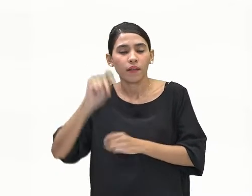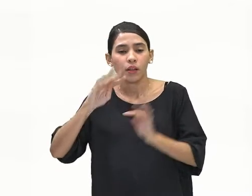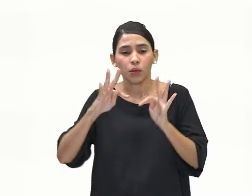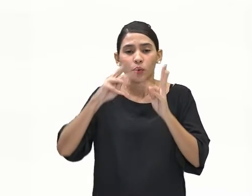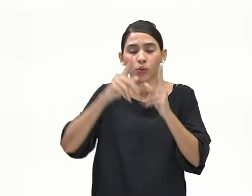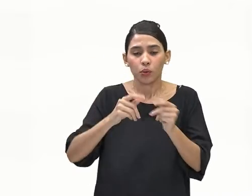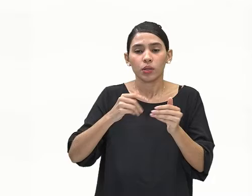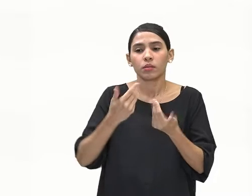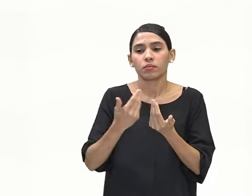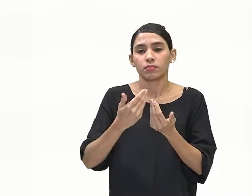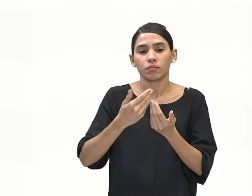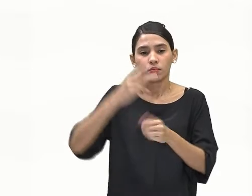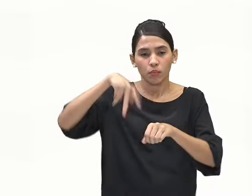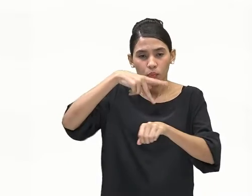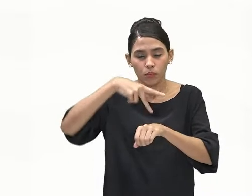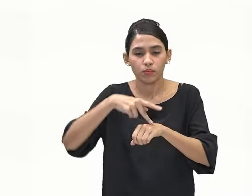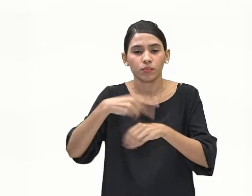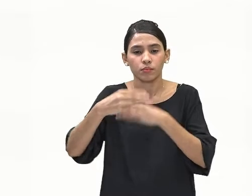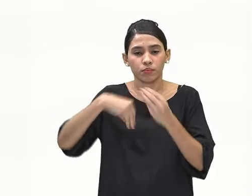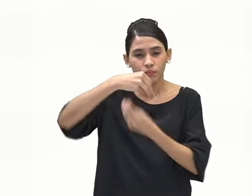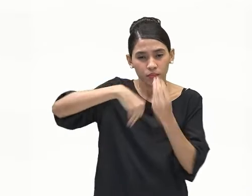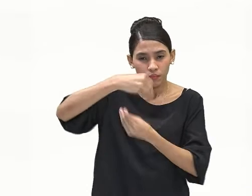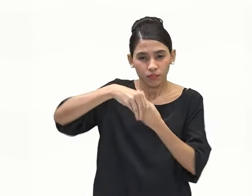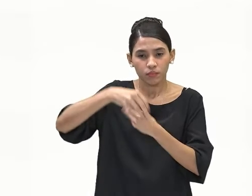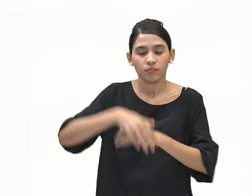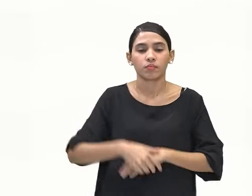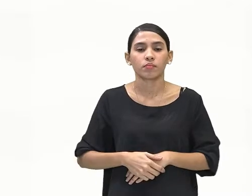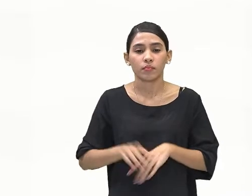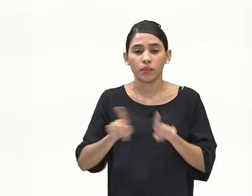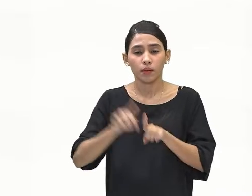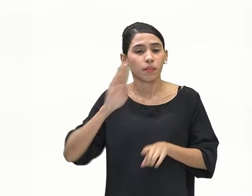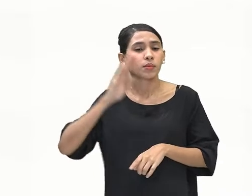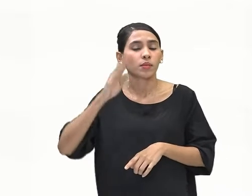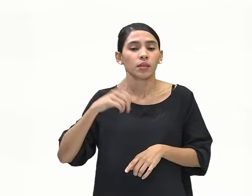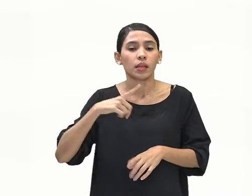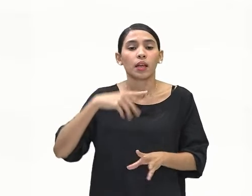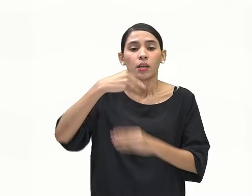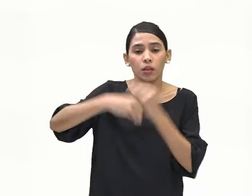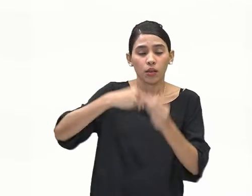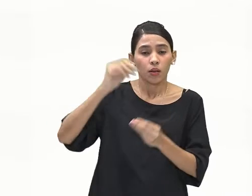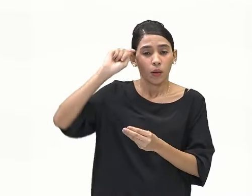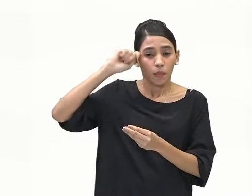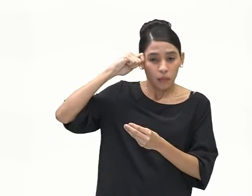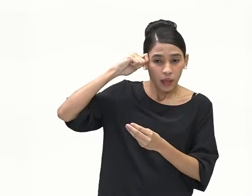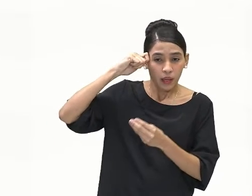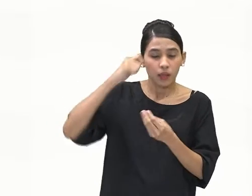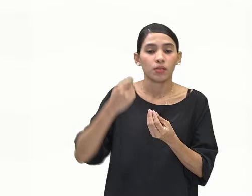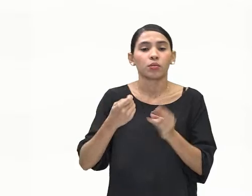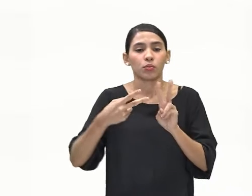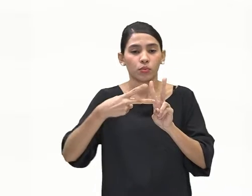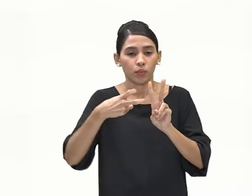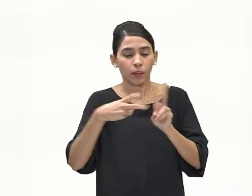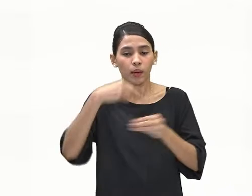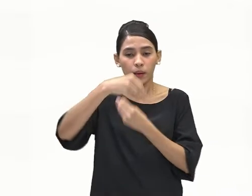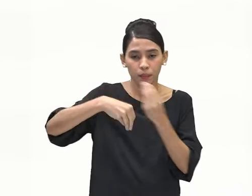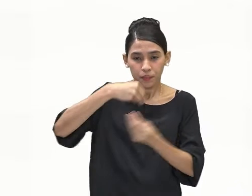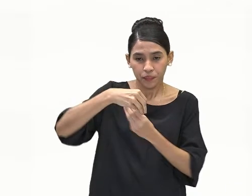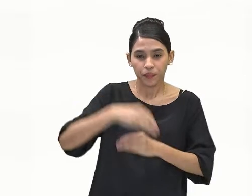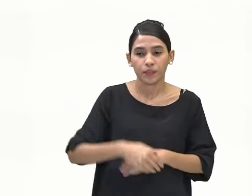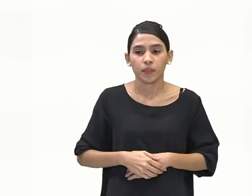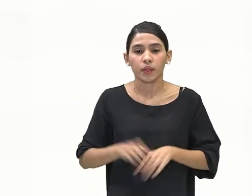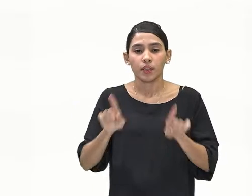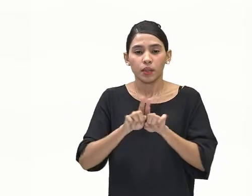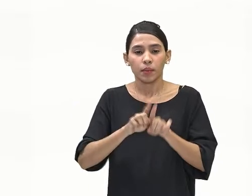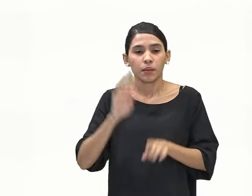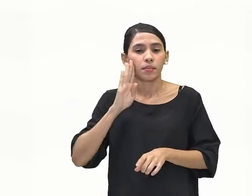população começou a se miscigenar. Inclusive, né, a gente vai ter a mistura do preto com o indígena. E aí a gente vai ter